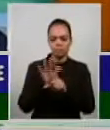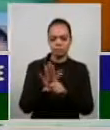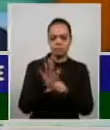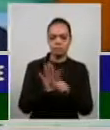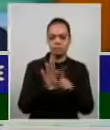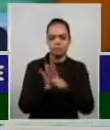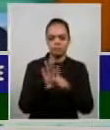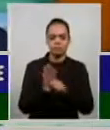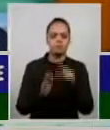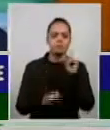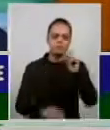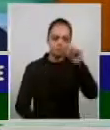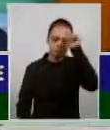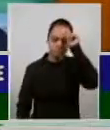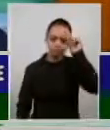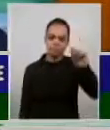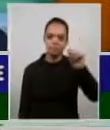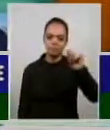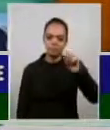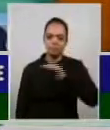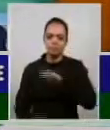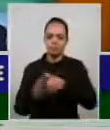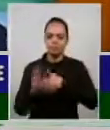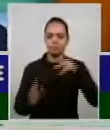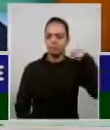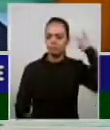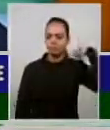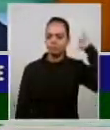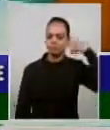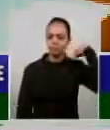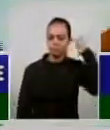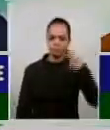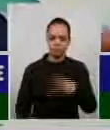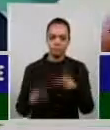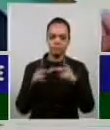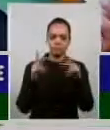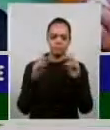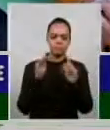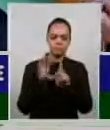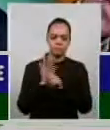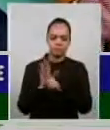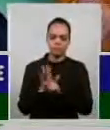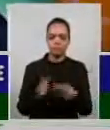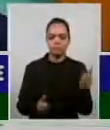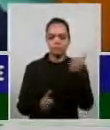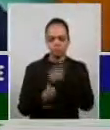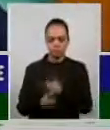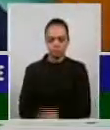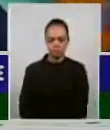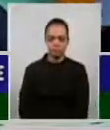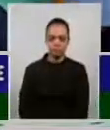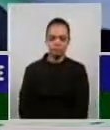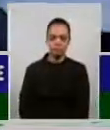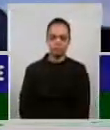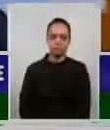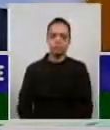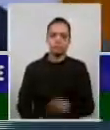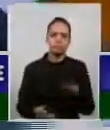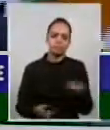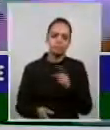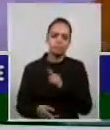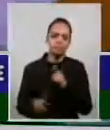legislativo é de autoria de todos os vereadores desta legislatura. Portanto,